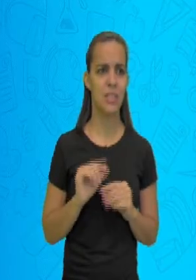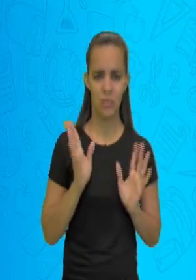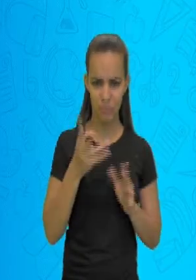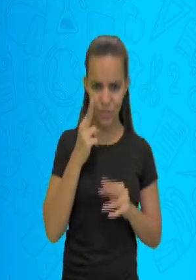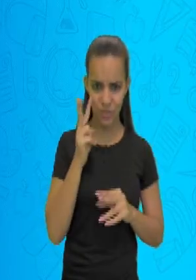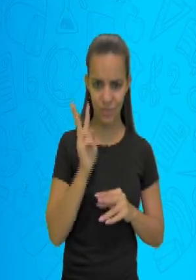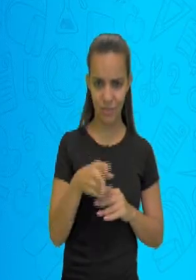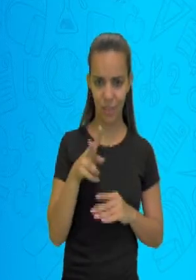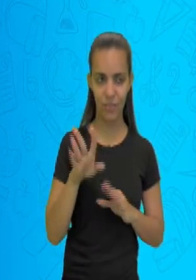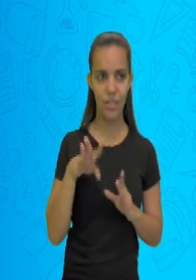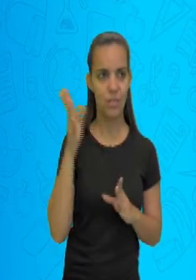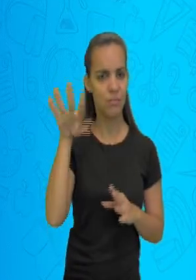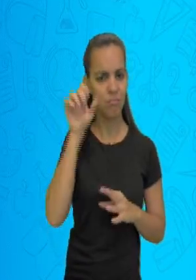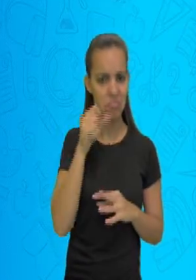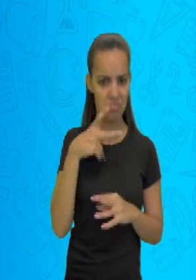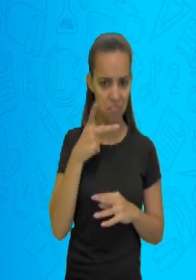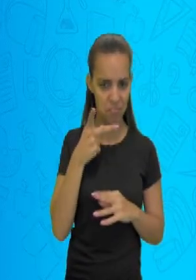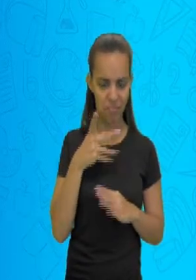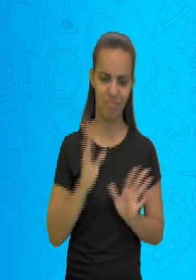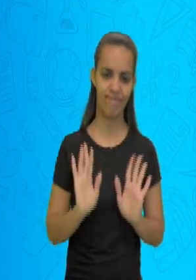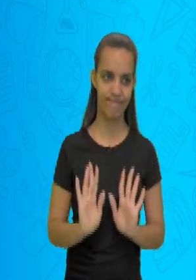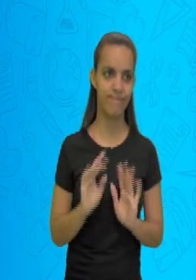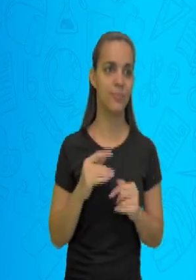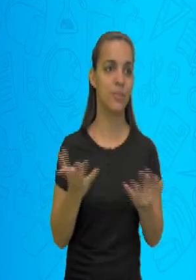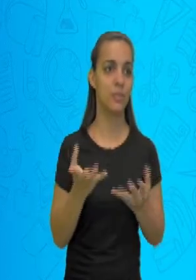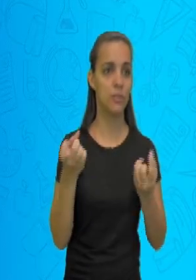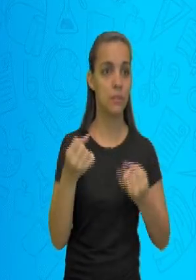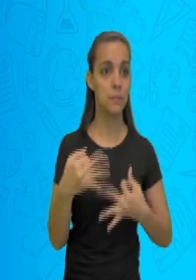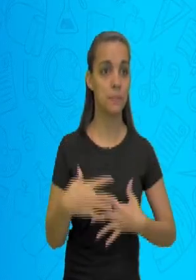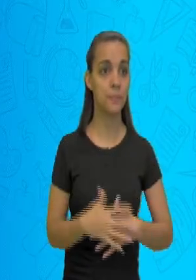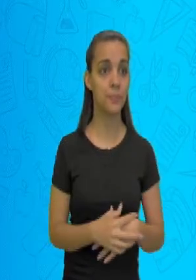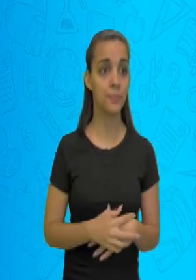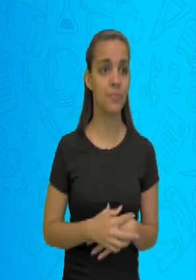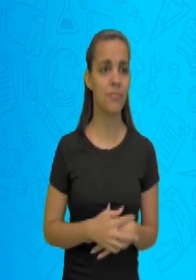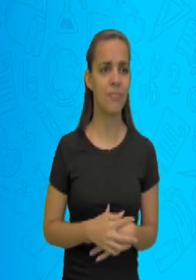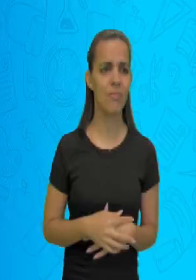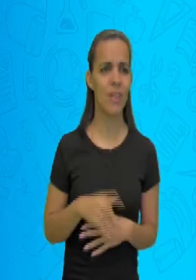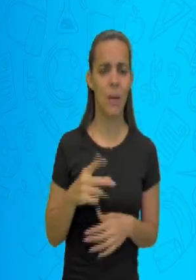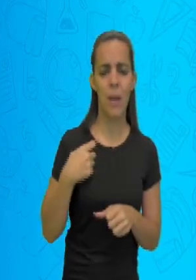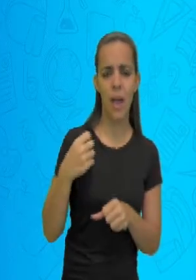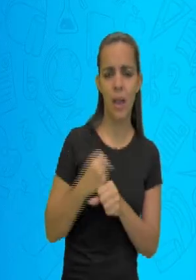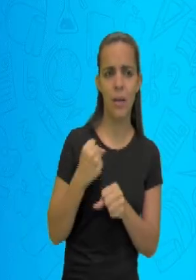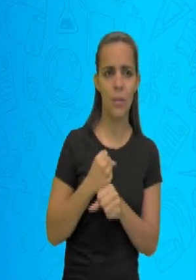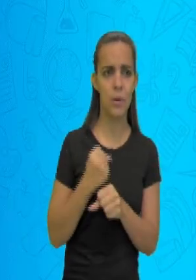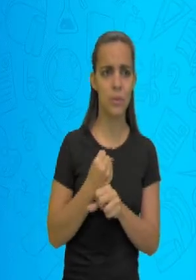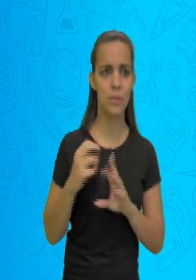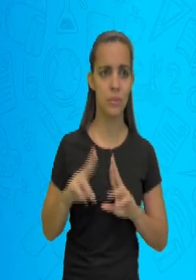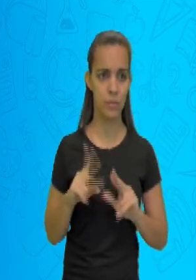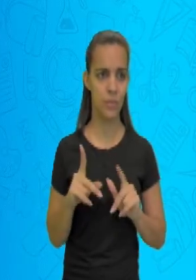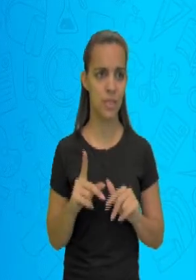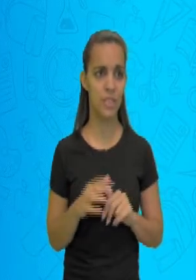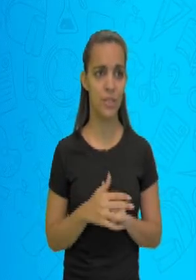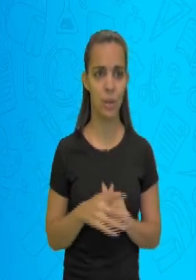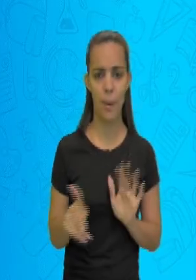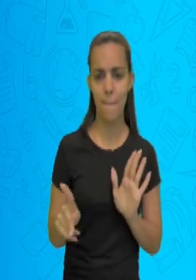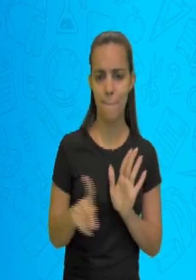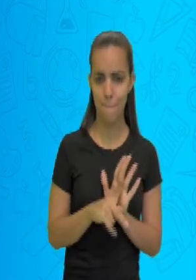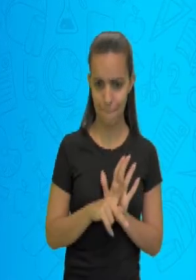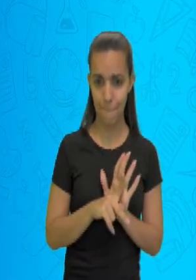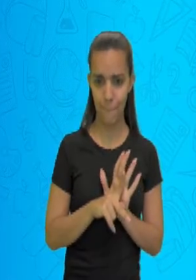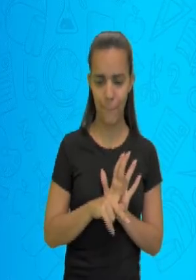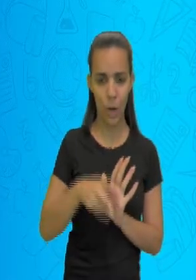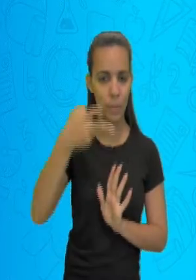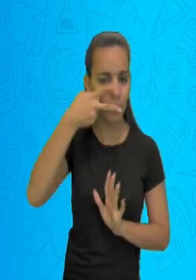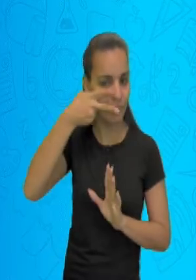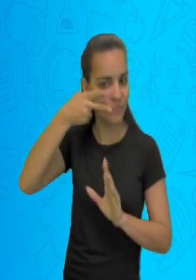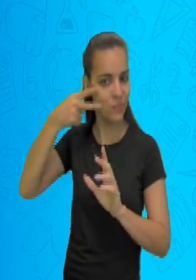viram na televisão ou já conheceram alguma. A oca é uma construção, olha, é uma habitação indígena.